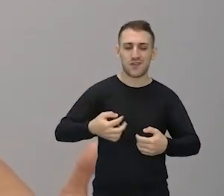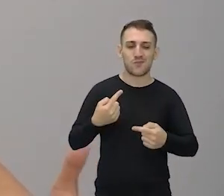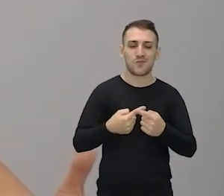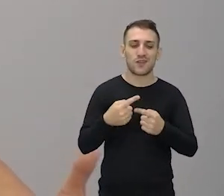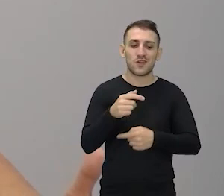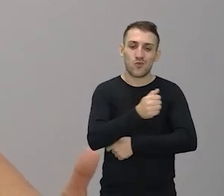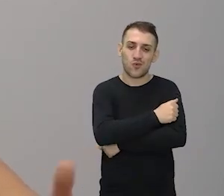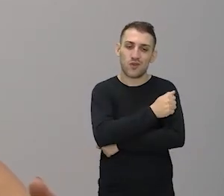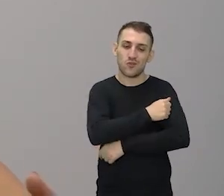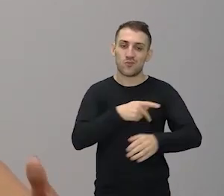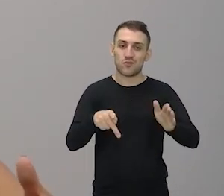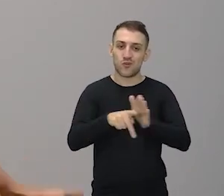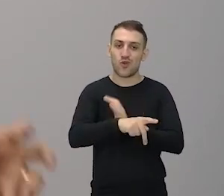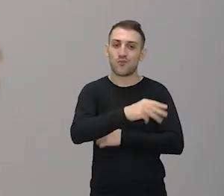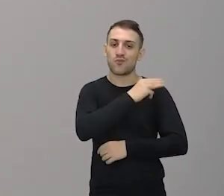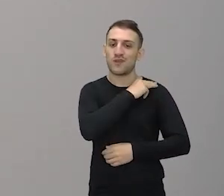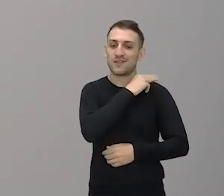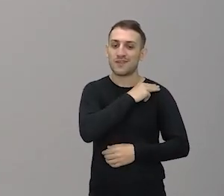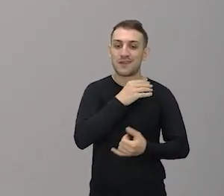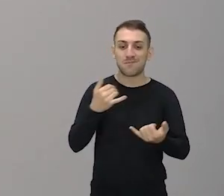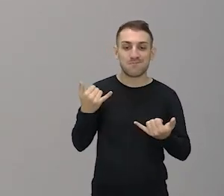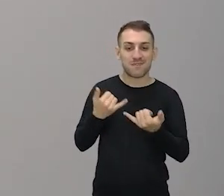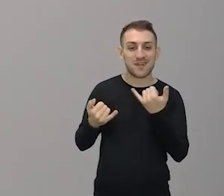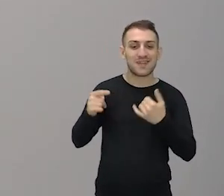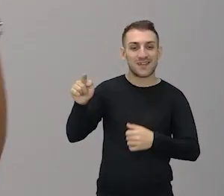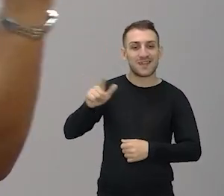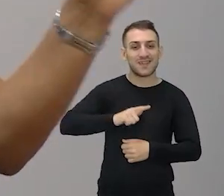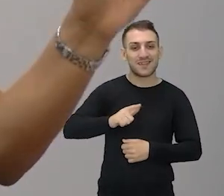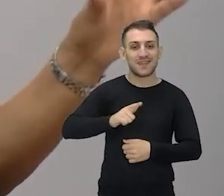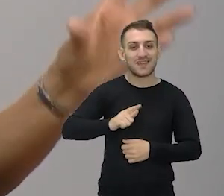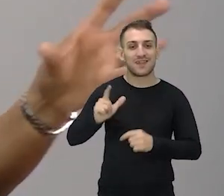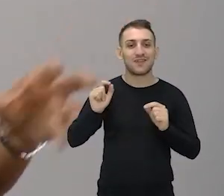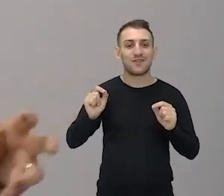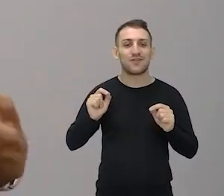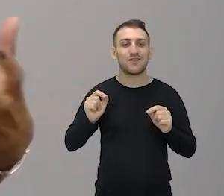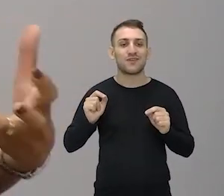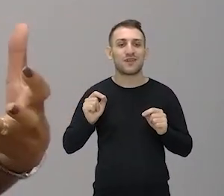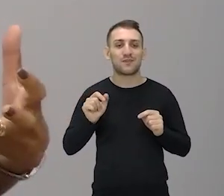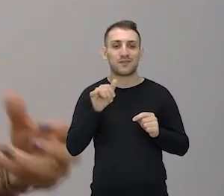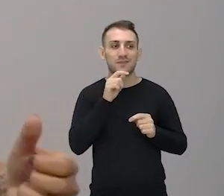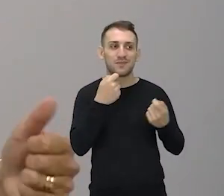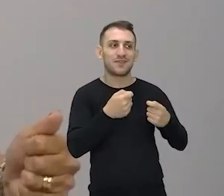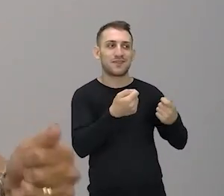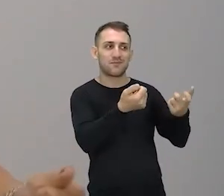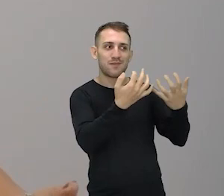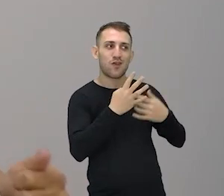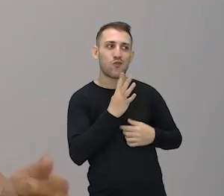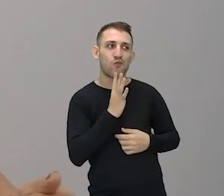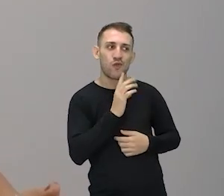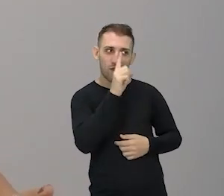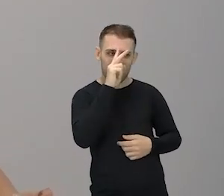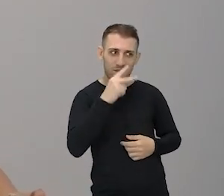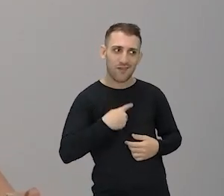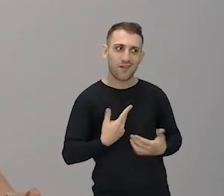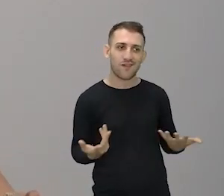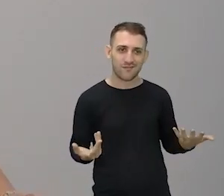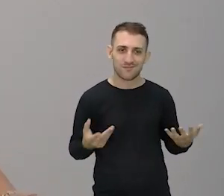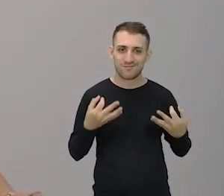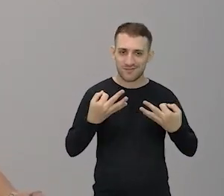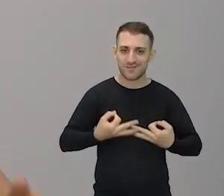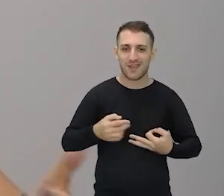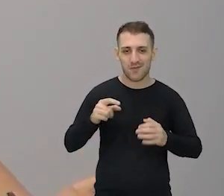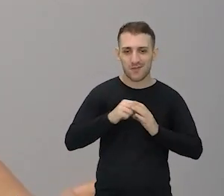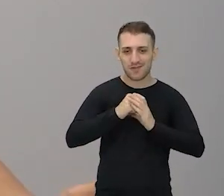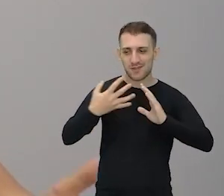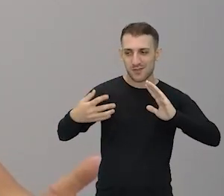aluno do ensino médio parece que ele traz assim, decifra-me eu te devoro, né? Já tem essa característica.